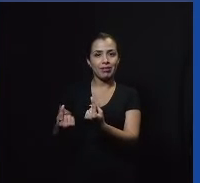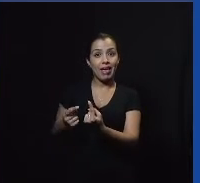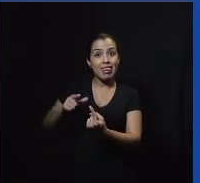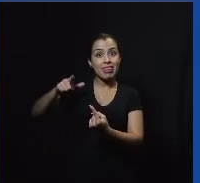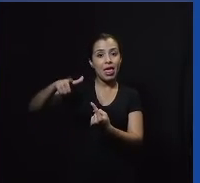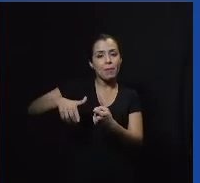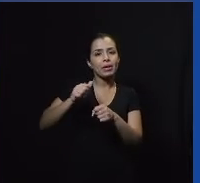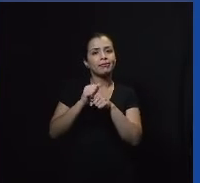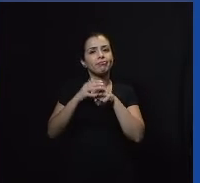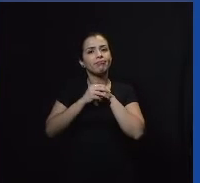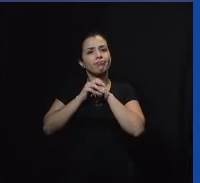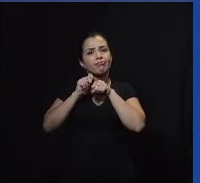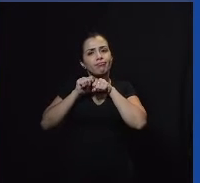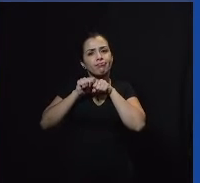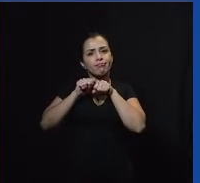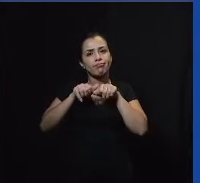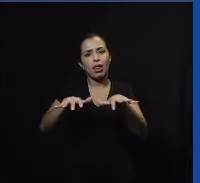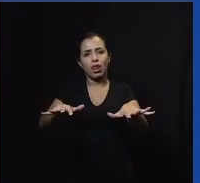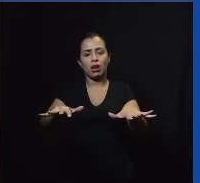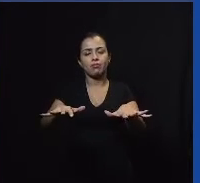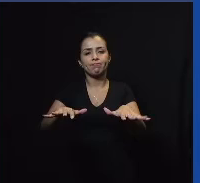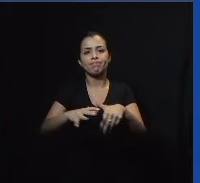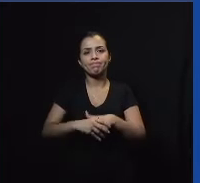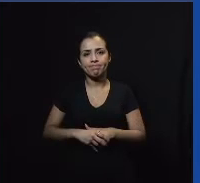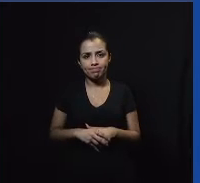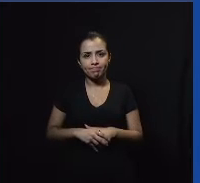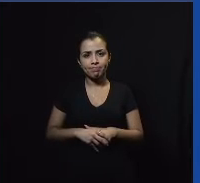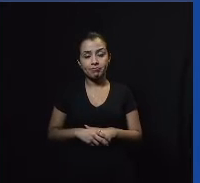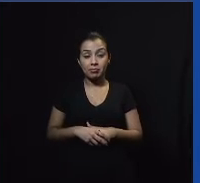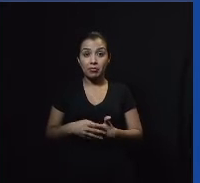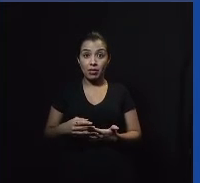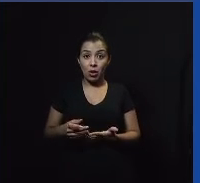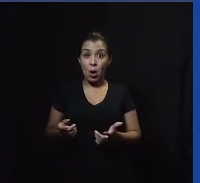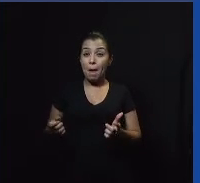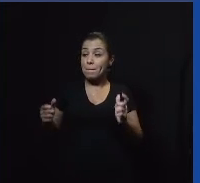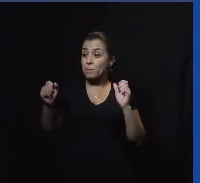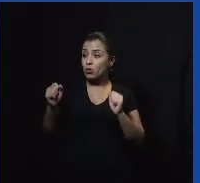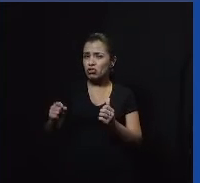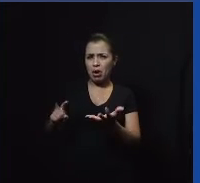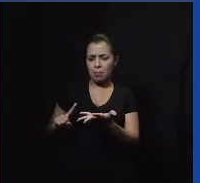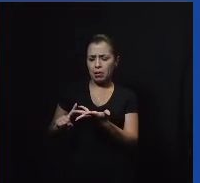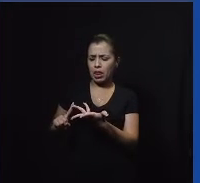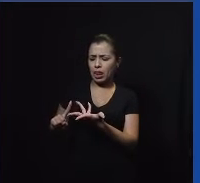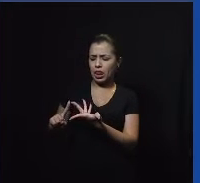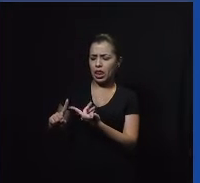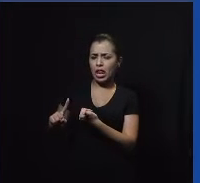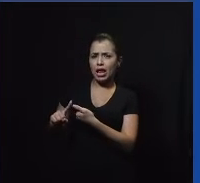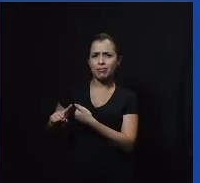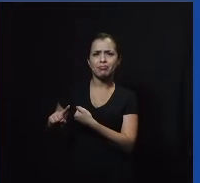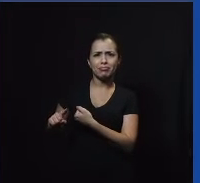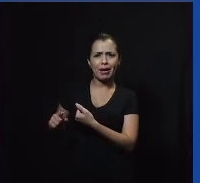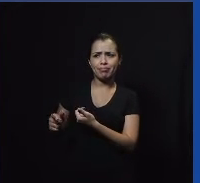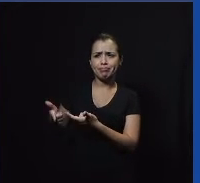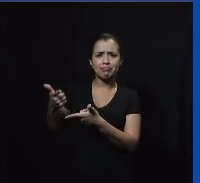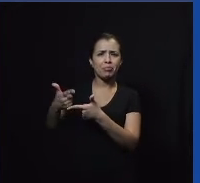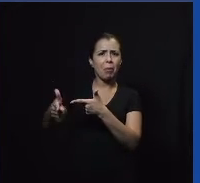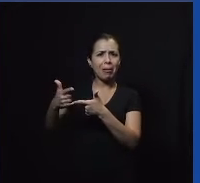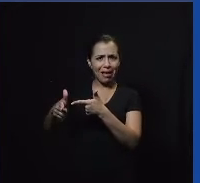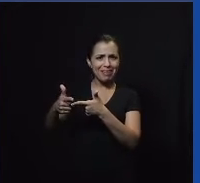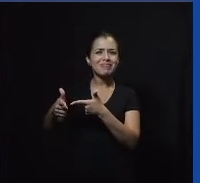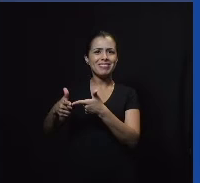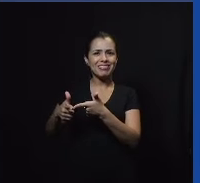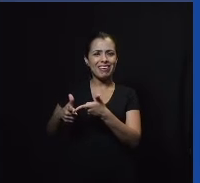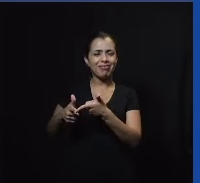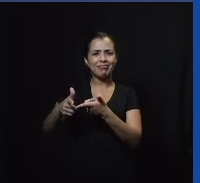né. E diante de todas essas variáveis que podiam fazer a coisa dar errado, a gente encontrou um terreno super